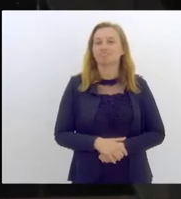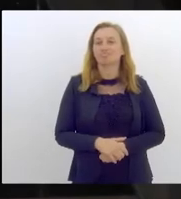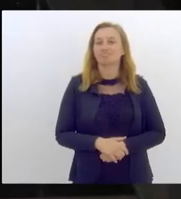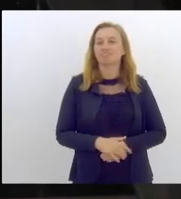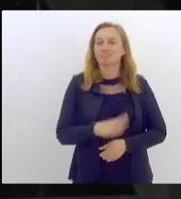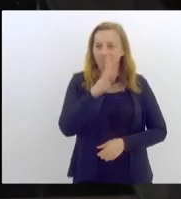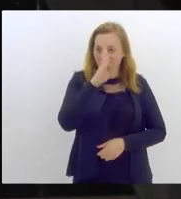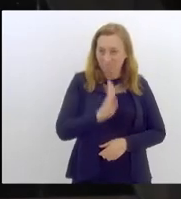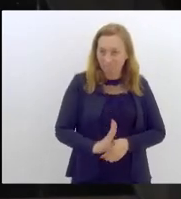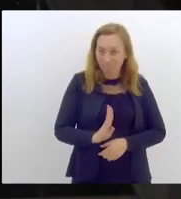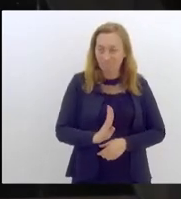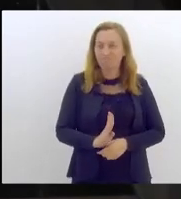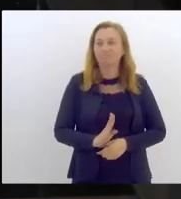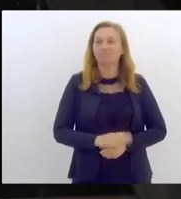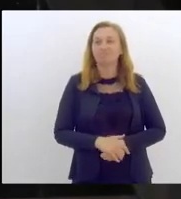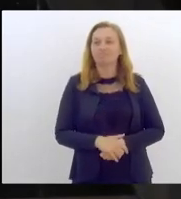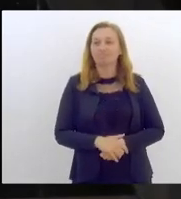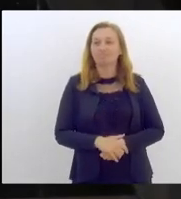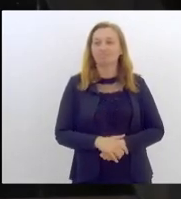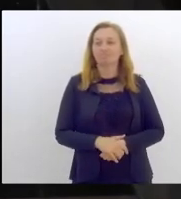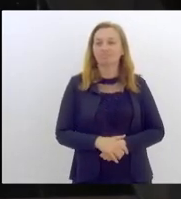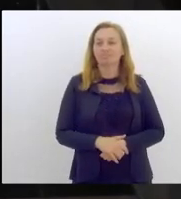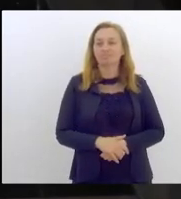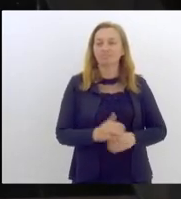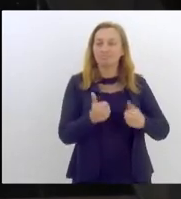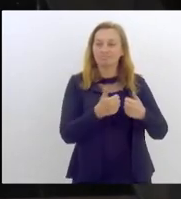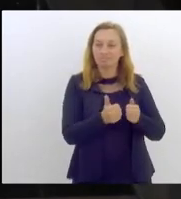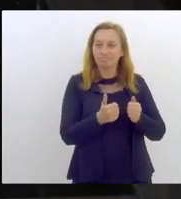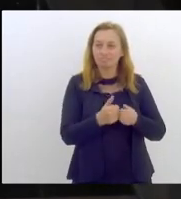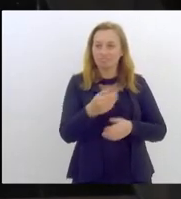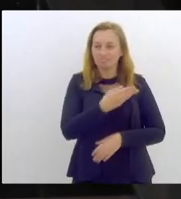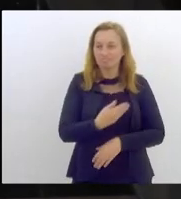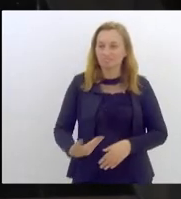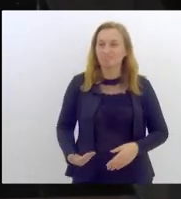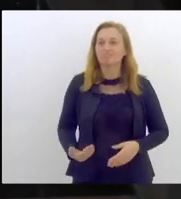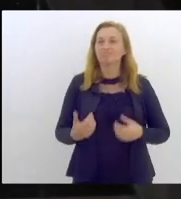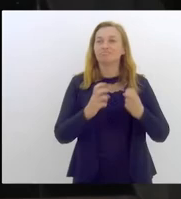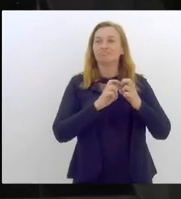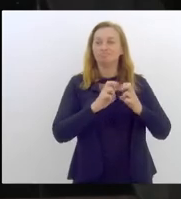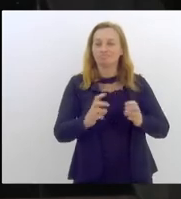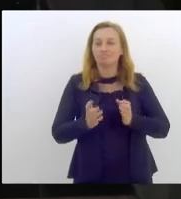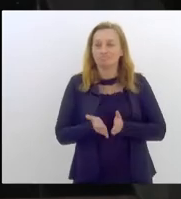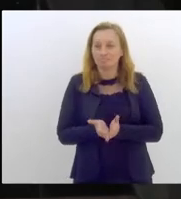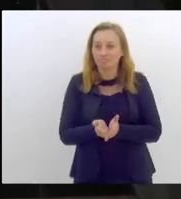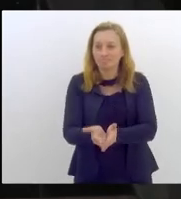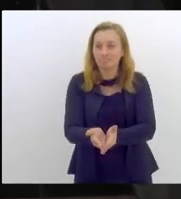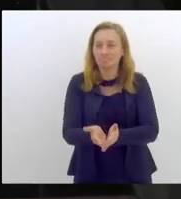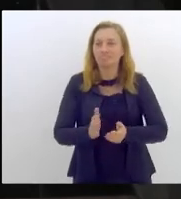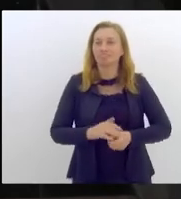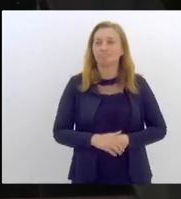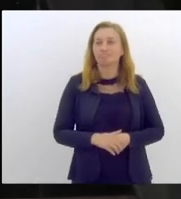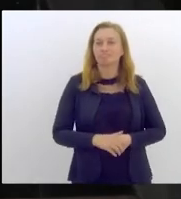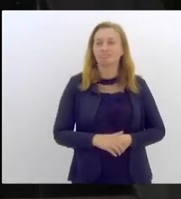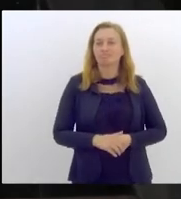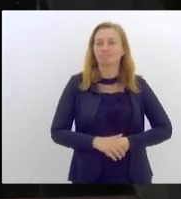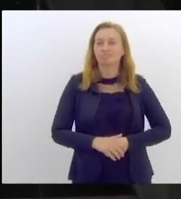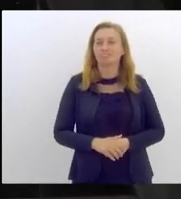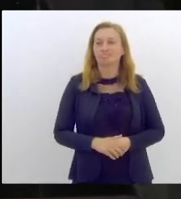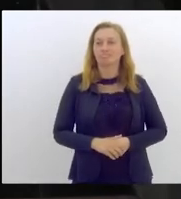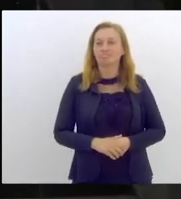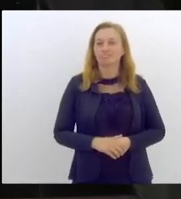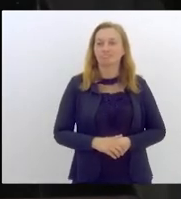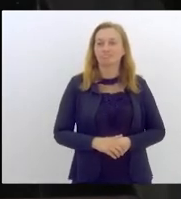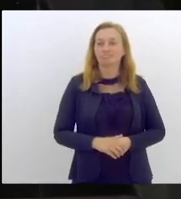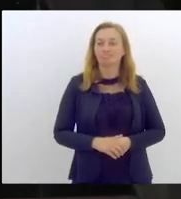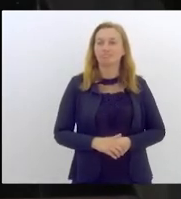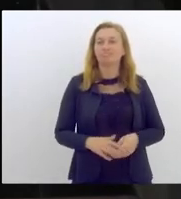gratuidade o passe livre nos Transportes seja três barcas Transportes intermunicipais